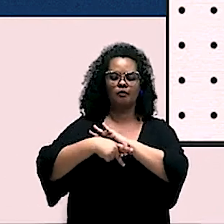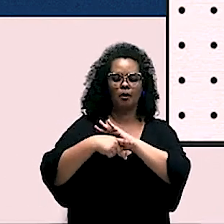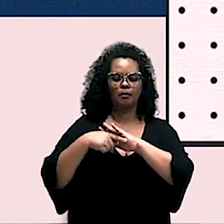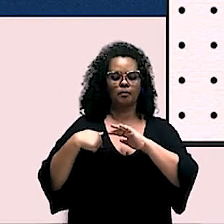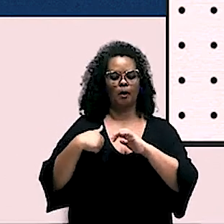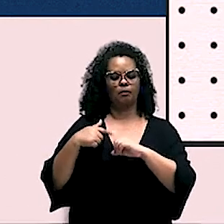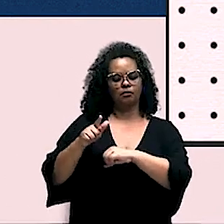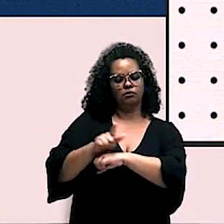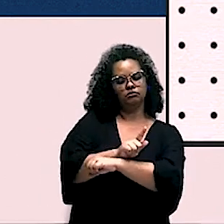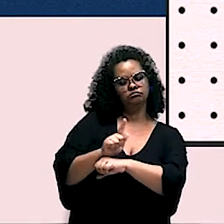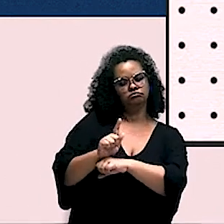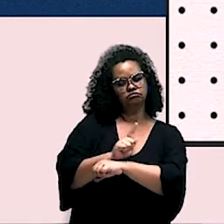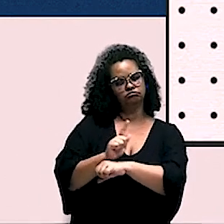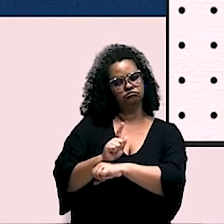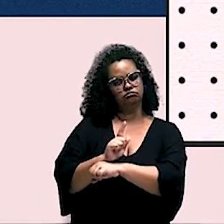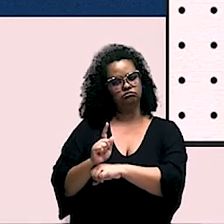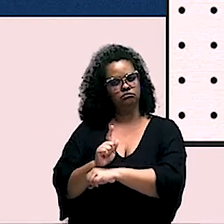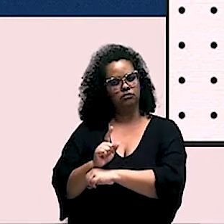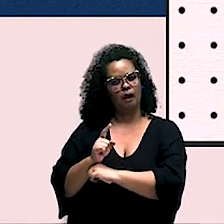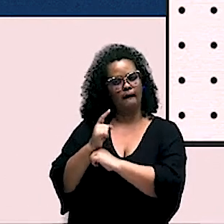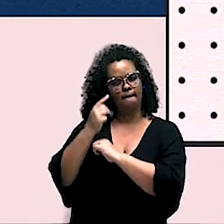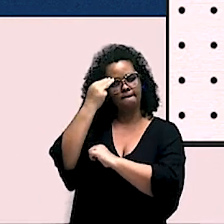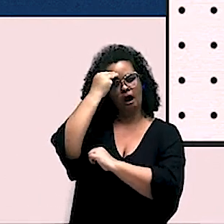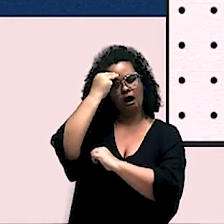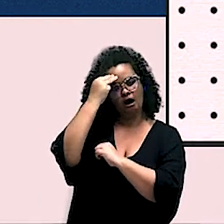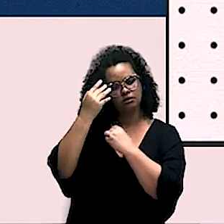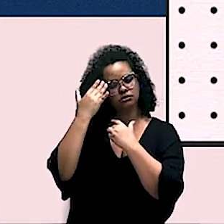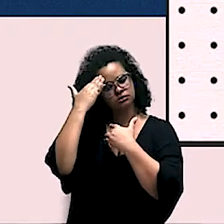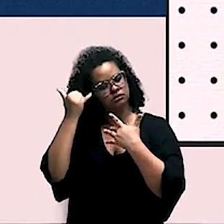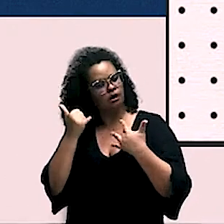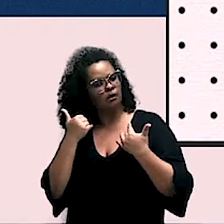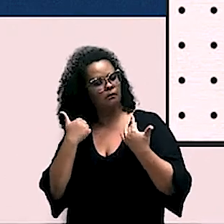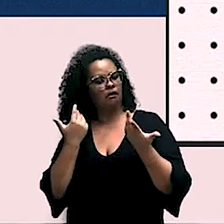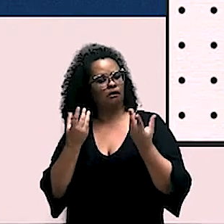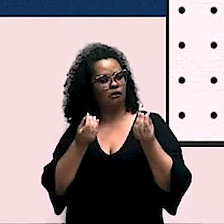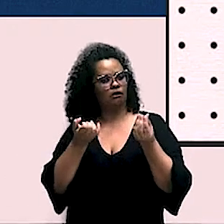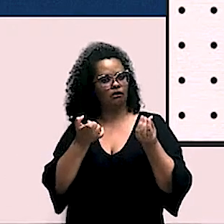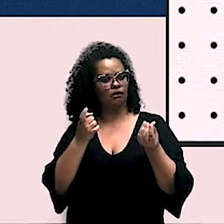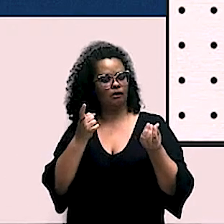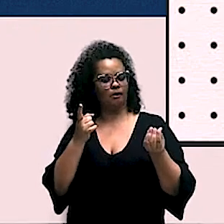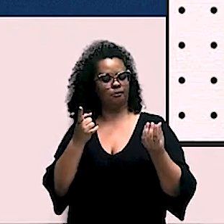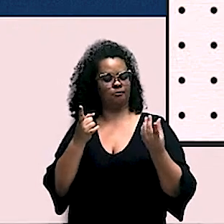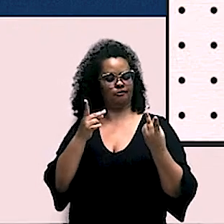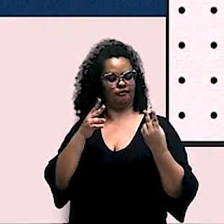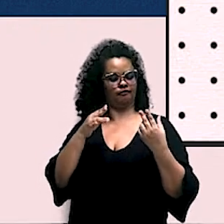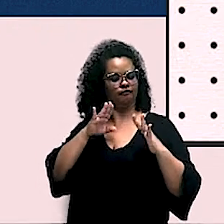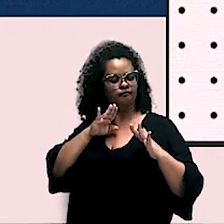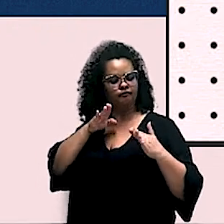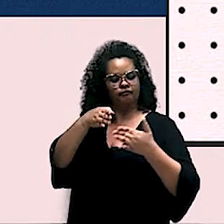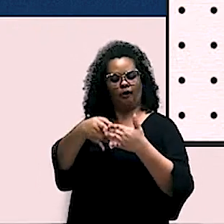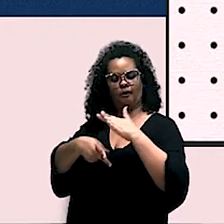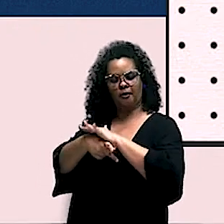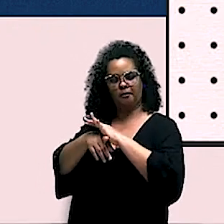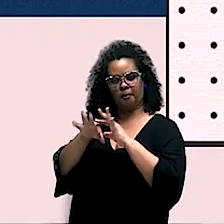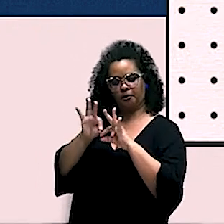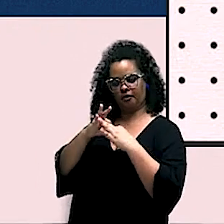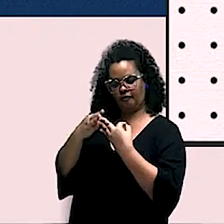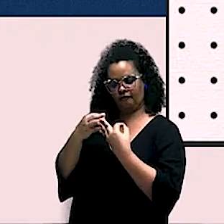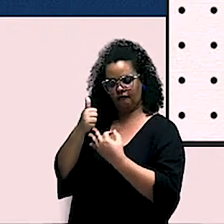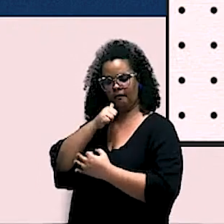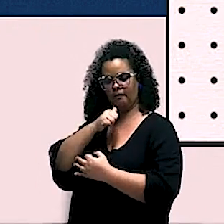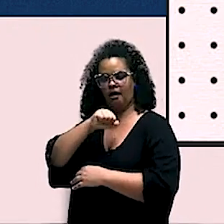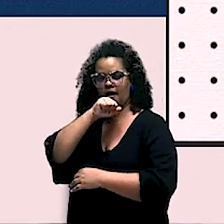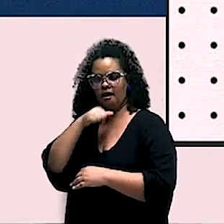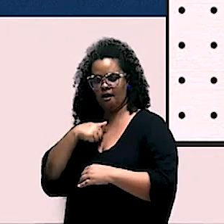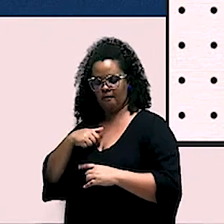pública, da gestão municipal de saúde, na realização das ações voltadas para a atenção materno-infantil. Na dimensão de